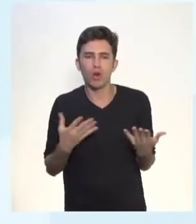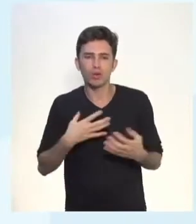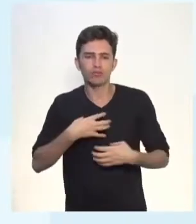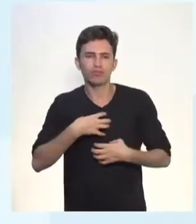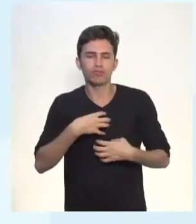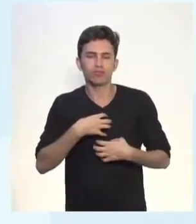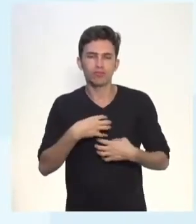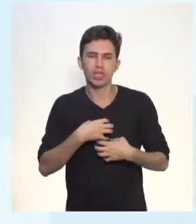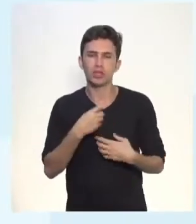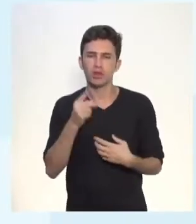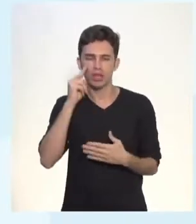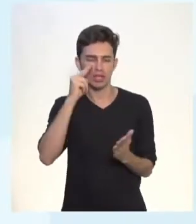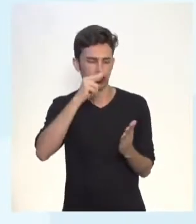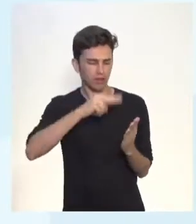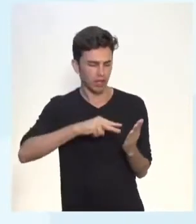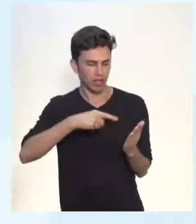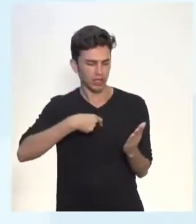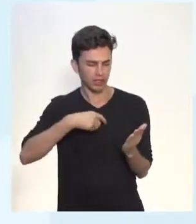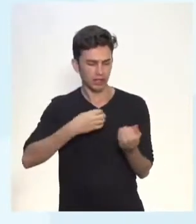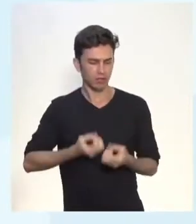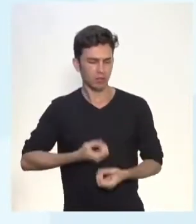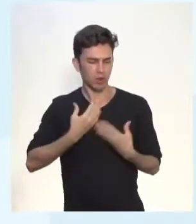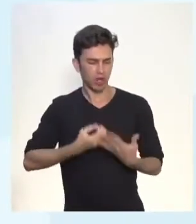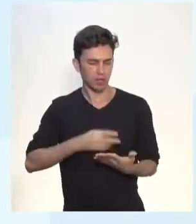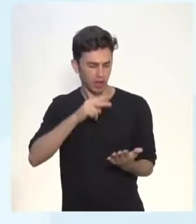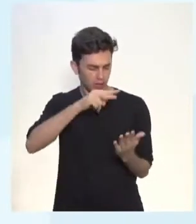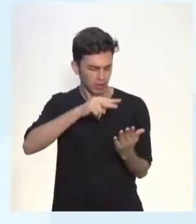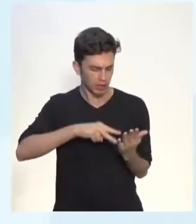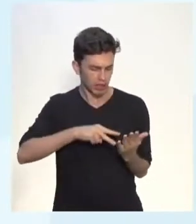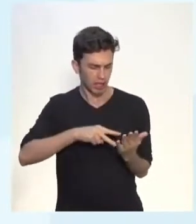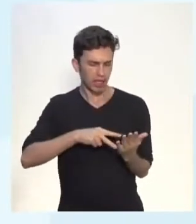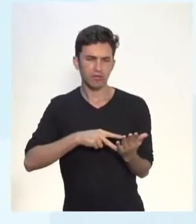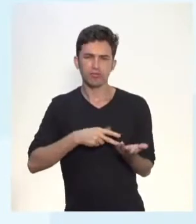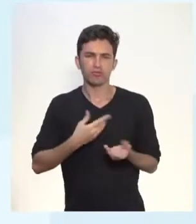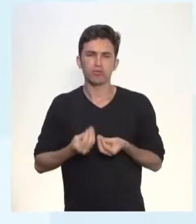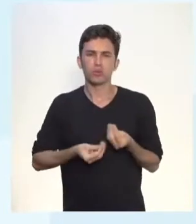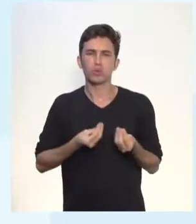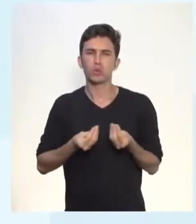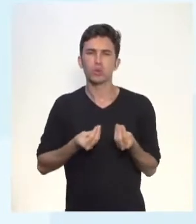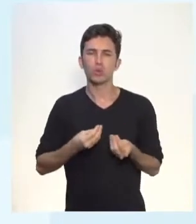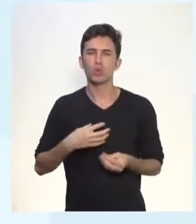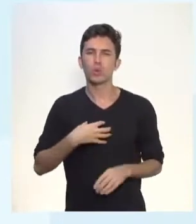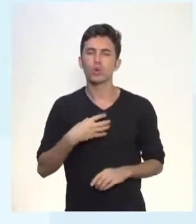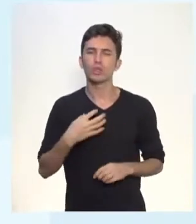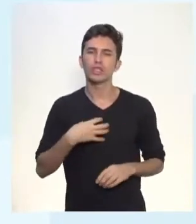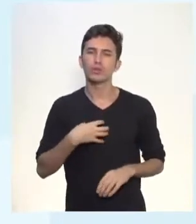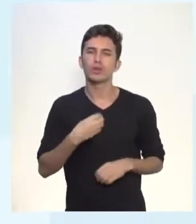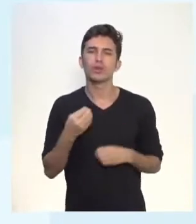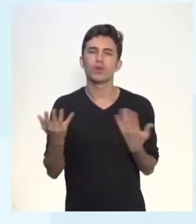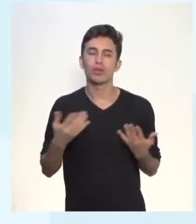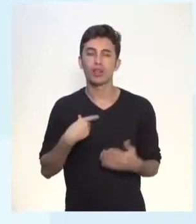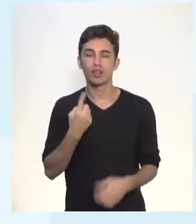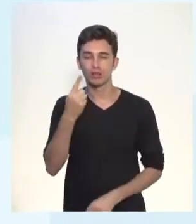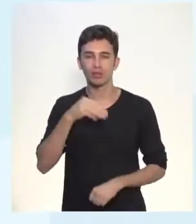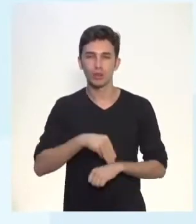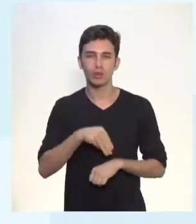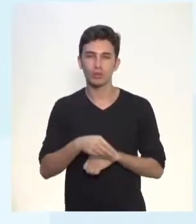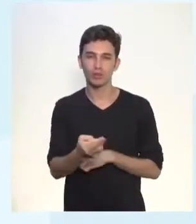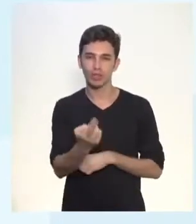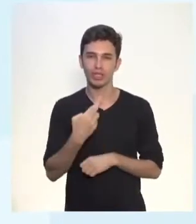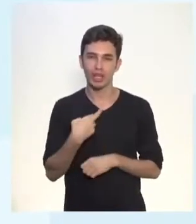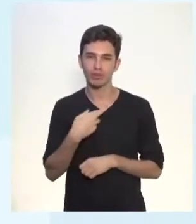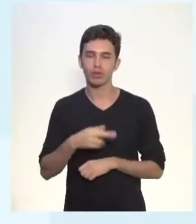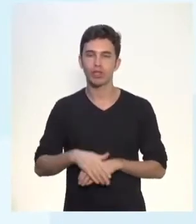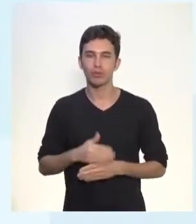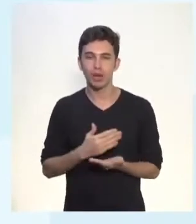eles têm ao ler um poema? Qual a sensação que os poemas podem nos causar? Então, nós temos aí 1 minuto para eles responderem essas questões,